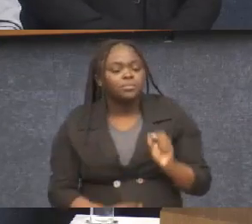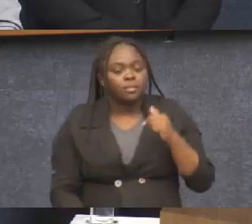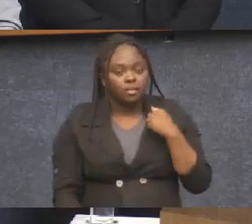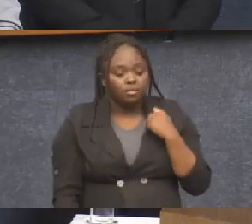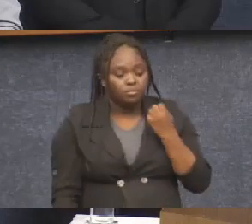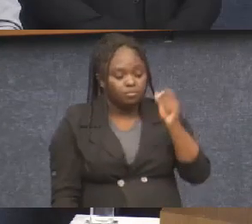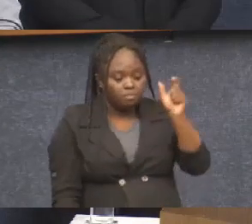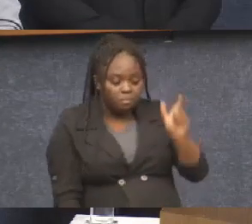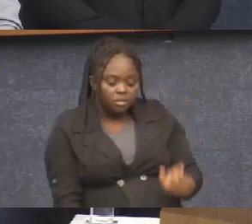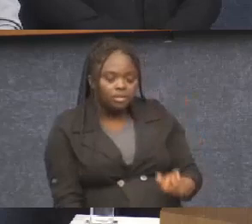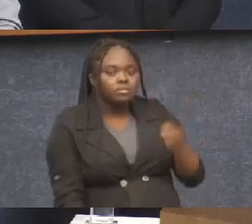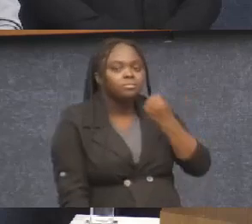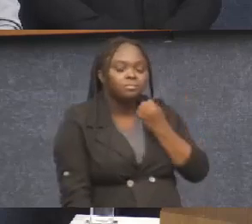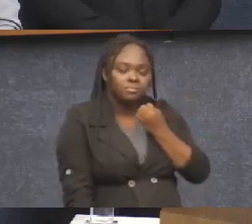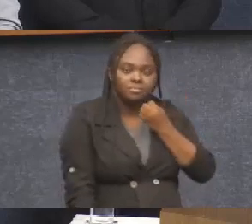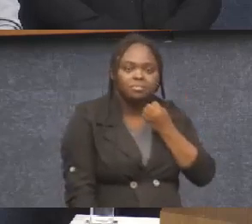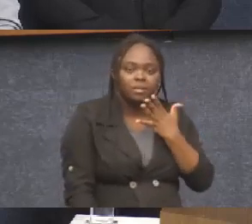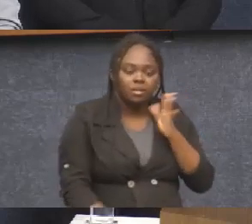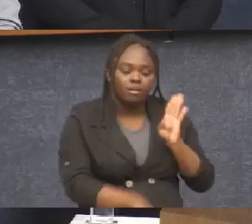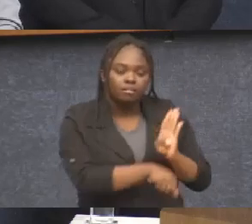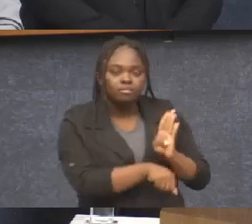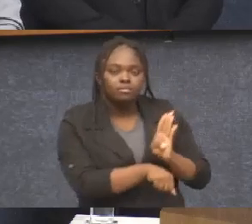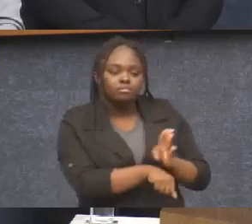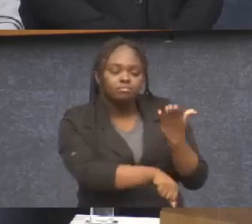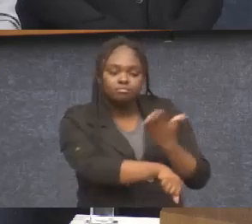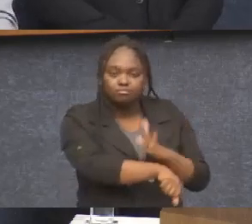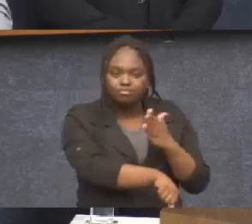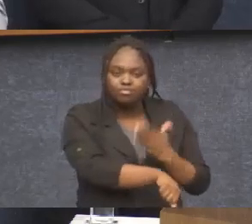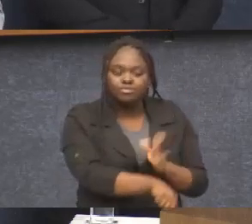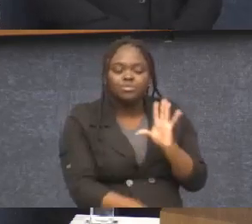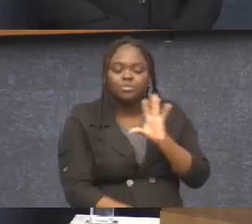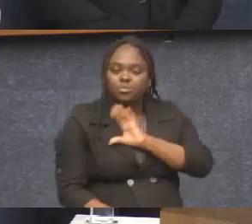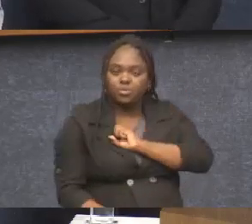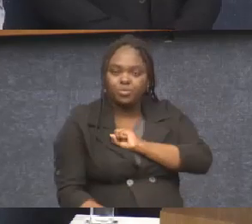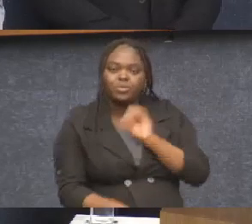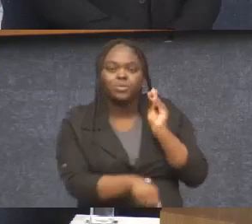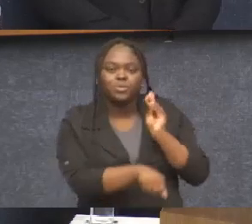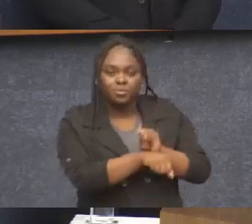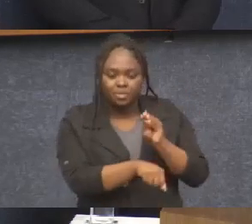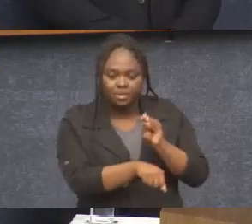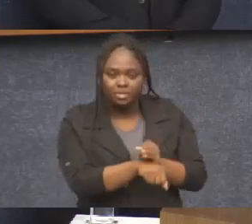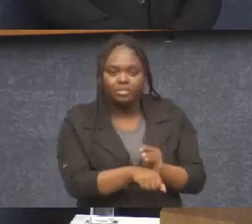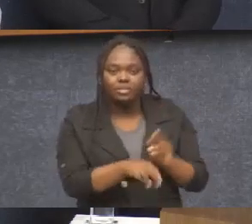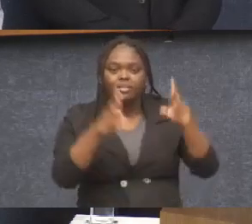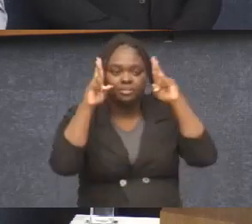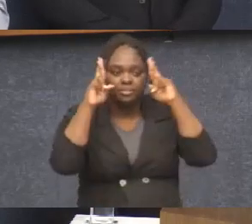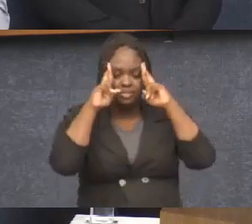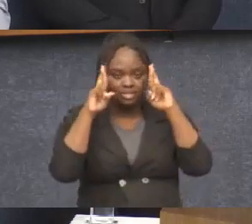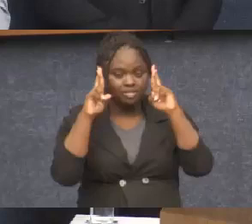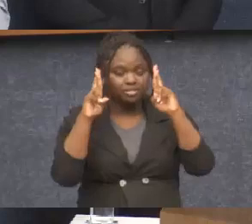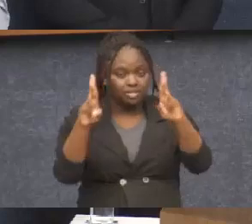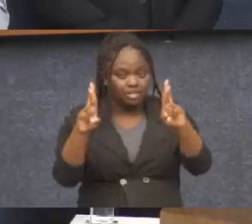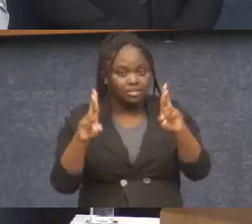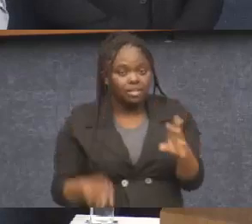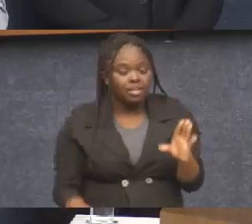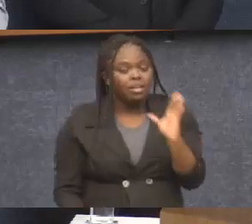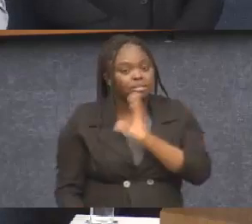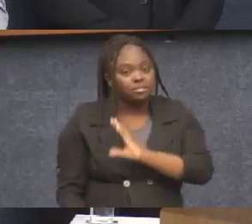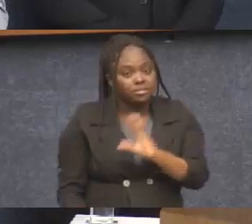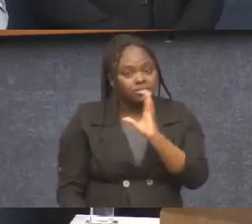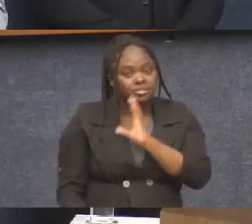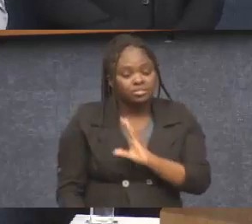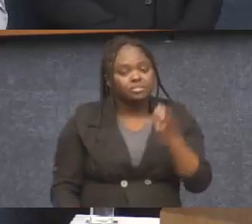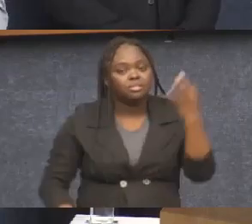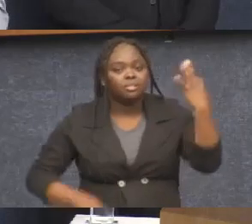é praticar o amor e o cuidado, o respeito, a compaixão, a